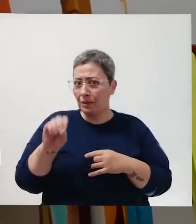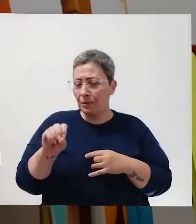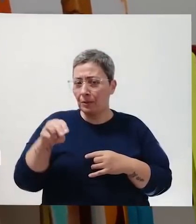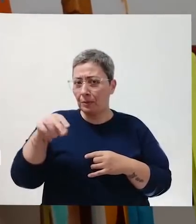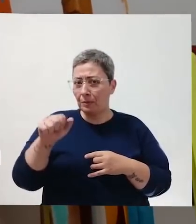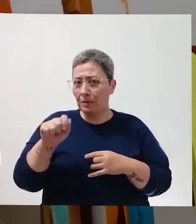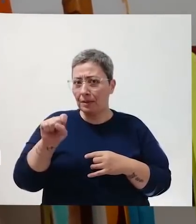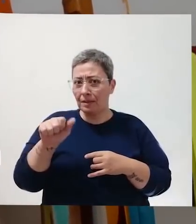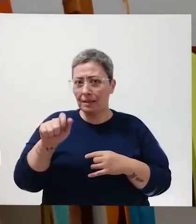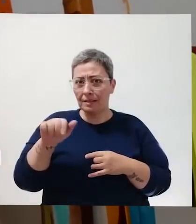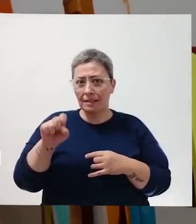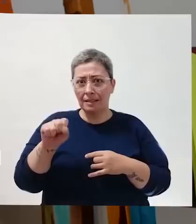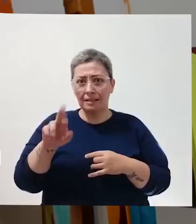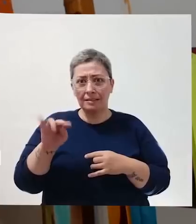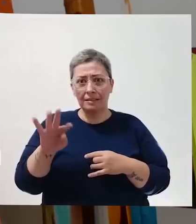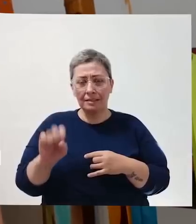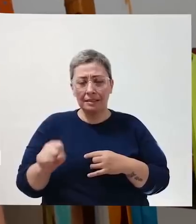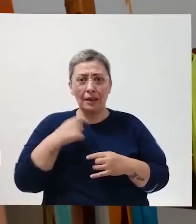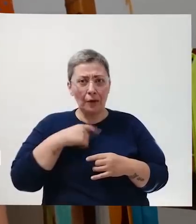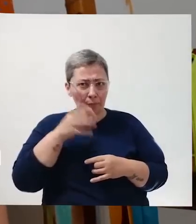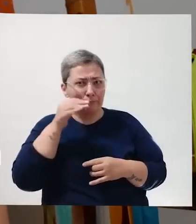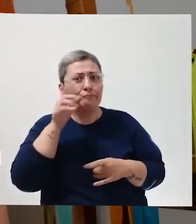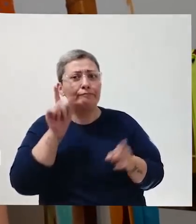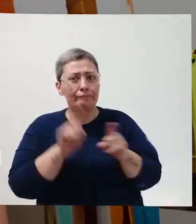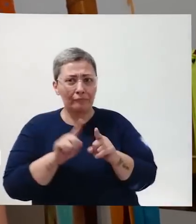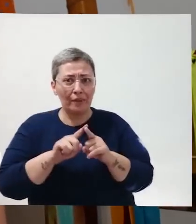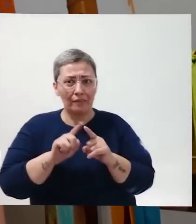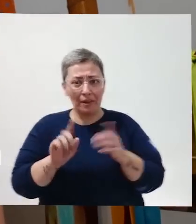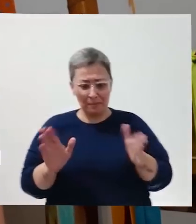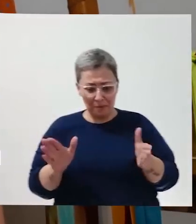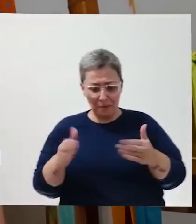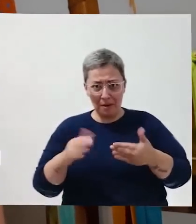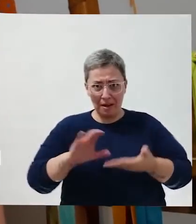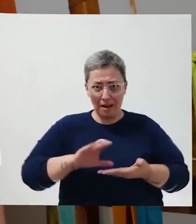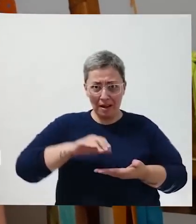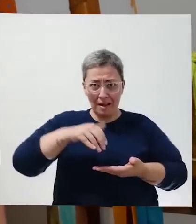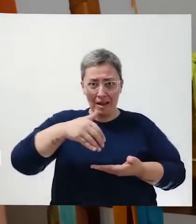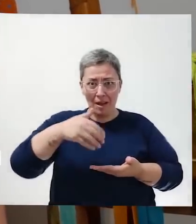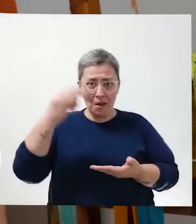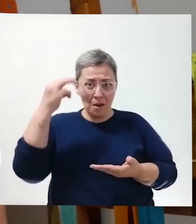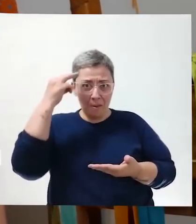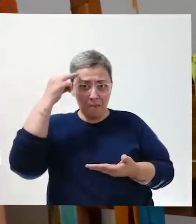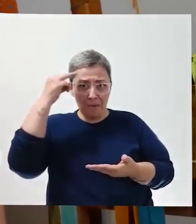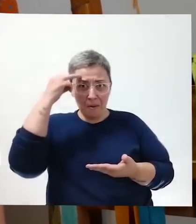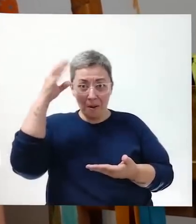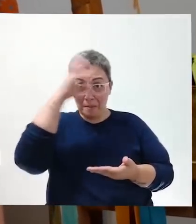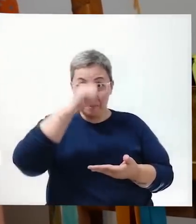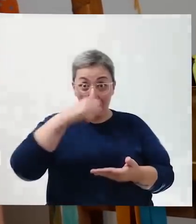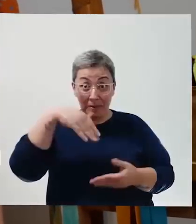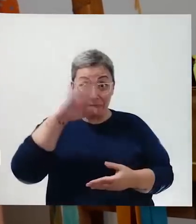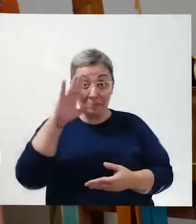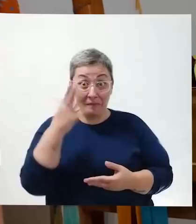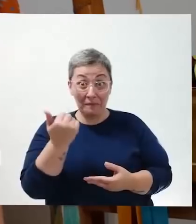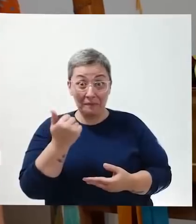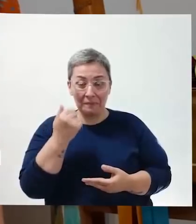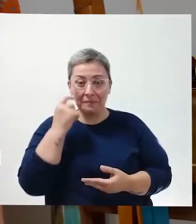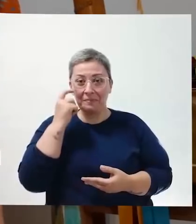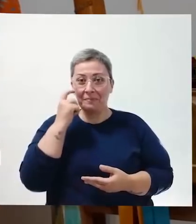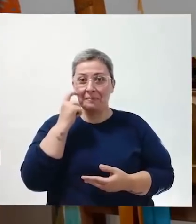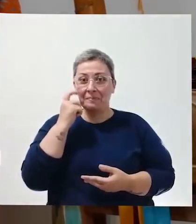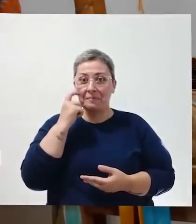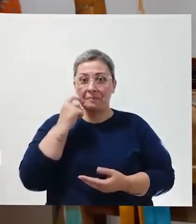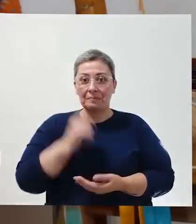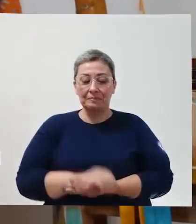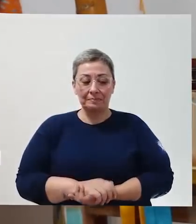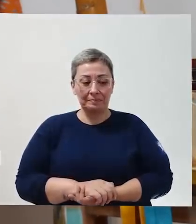Artes? Eu fiquei muito curiosa. Vamos ao nosso baú da memória aprender um pouquinho mais? Vamos?